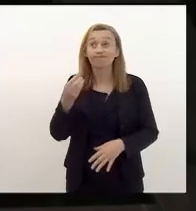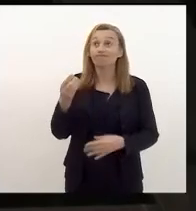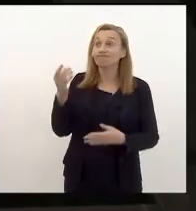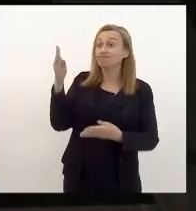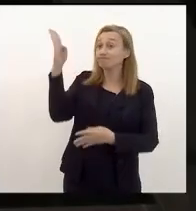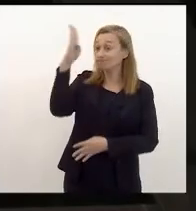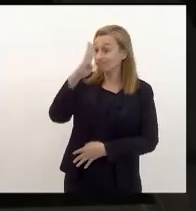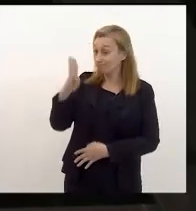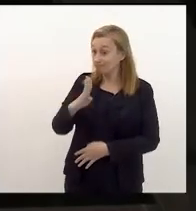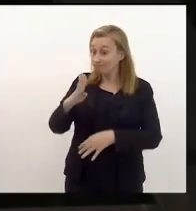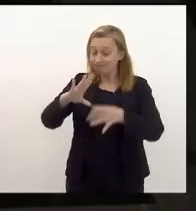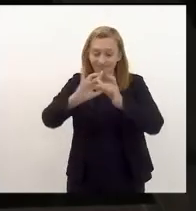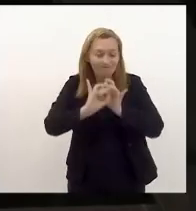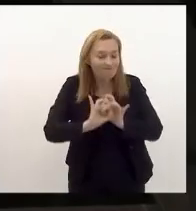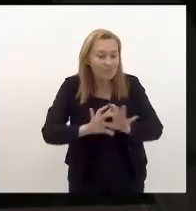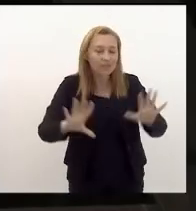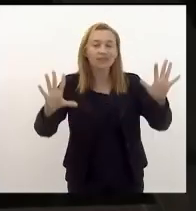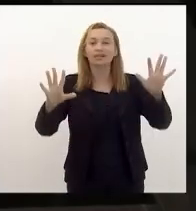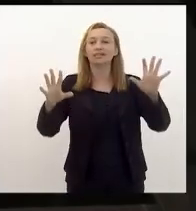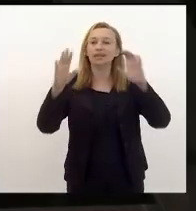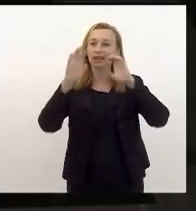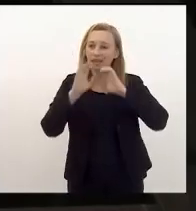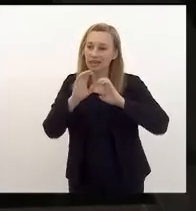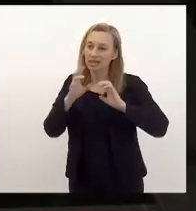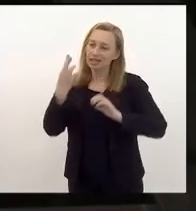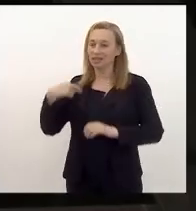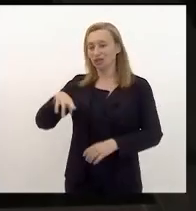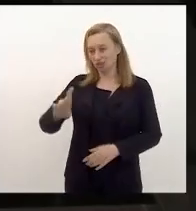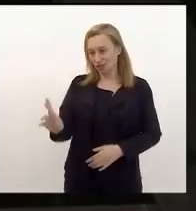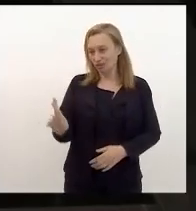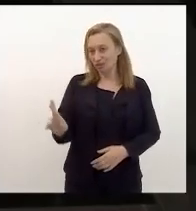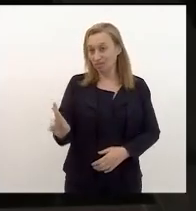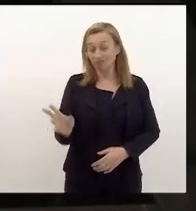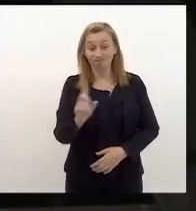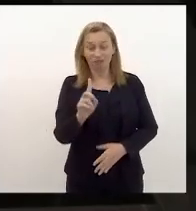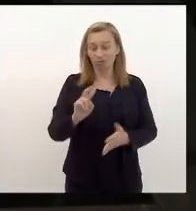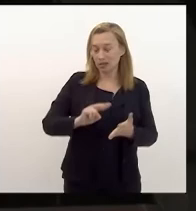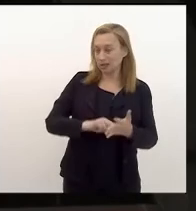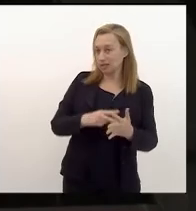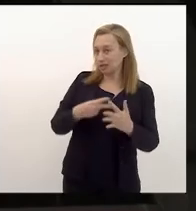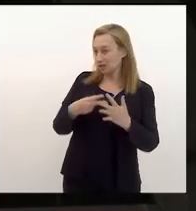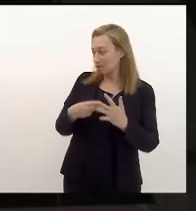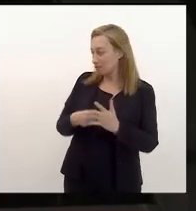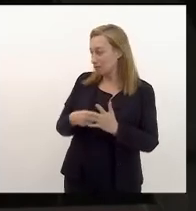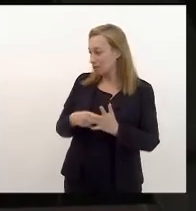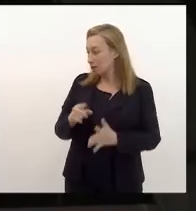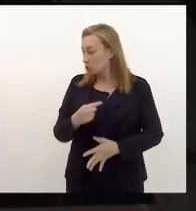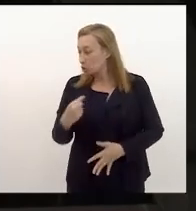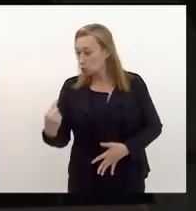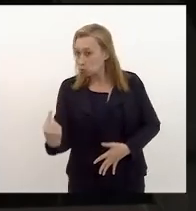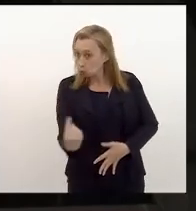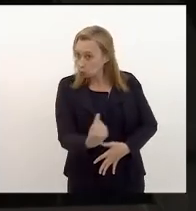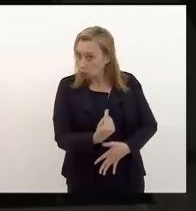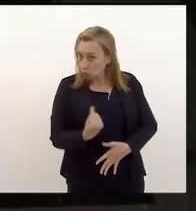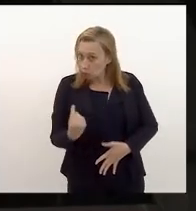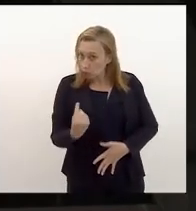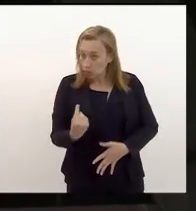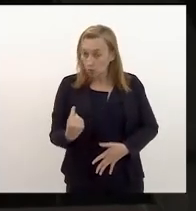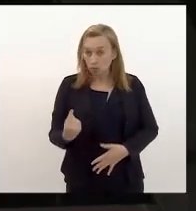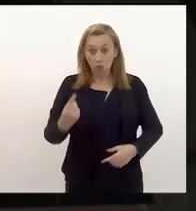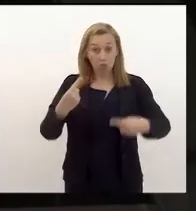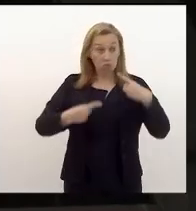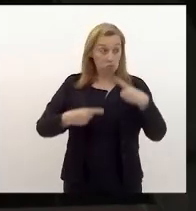de ampla liberdade religiosa. Não significa que a gente, como político,